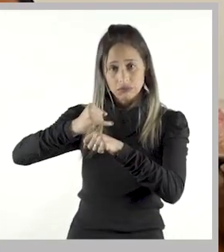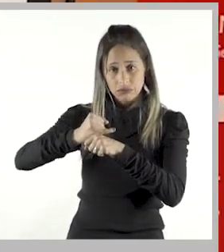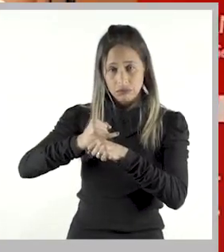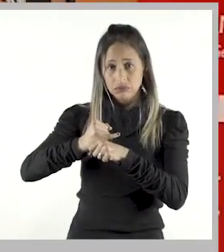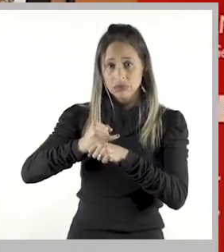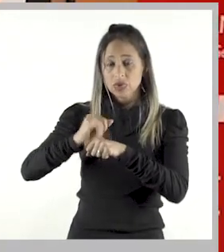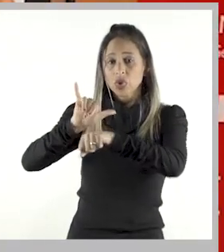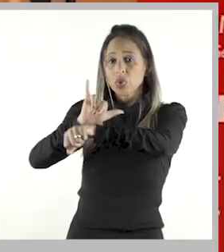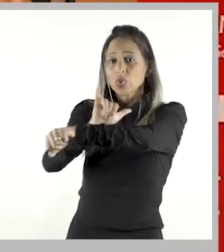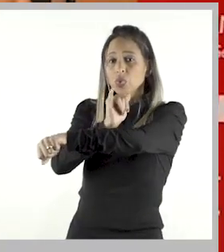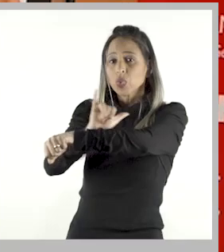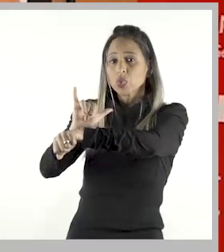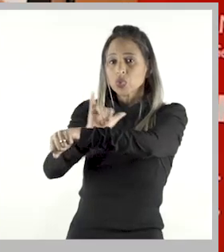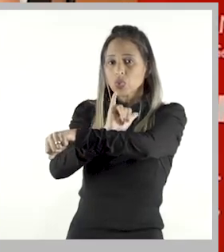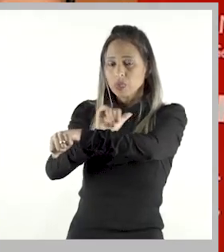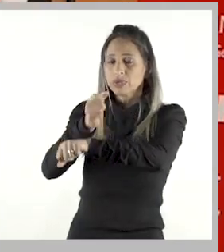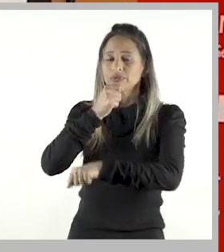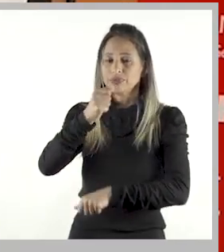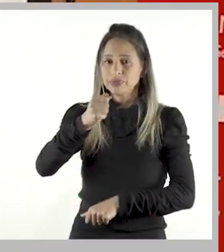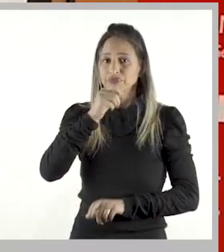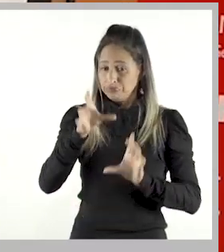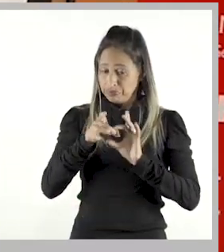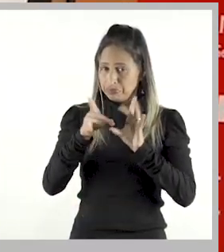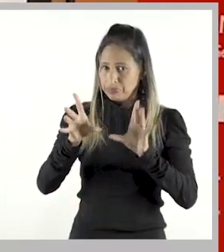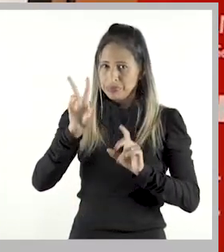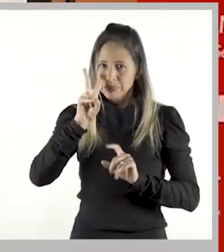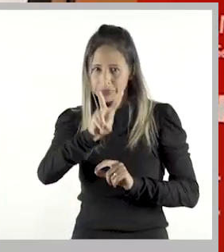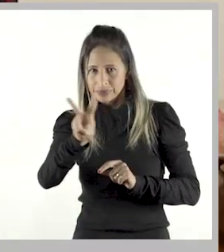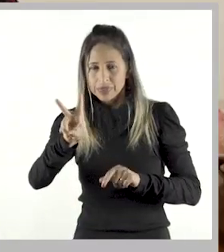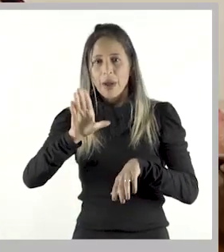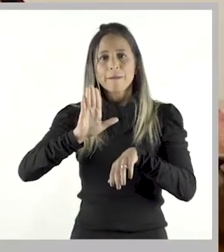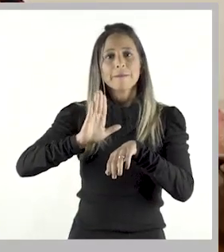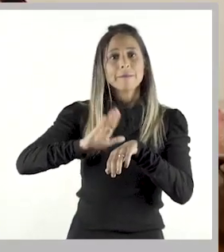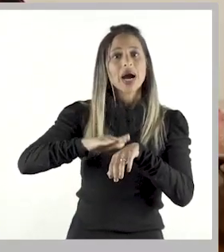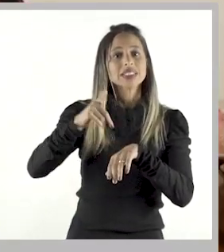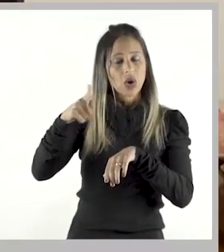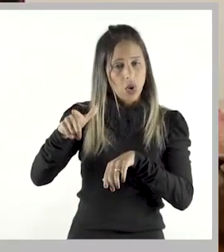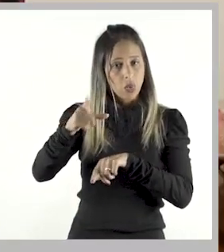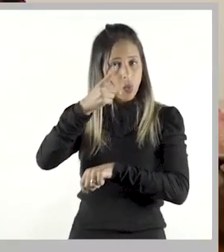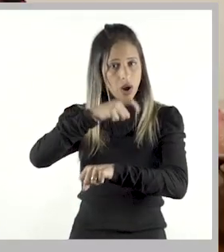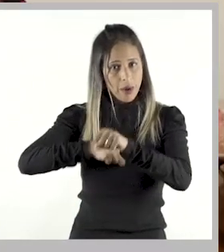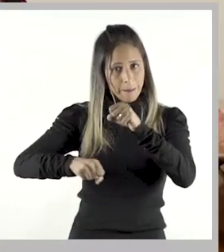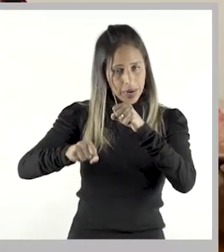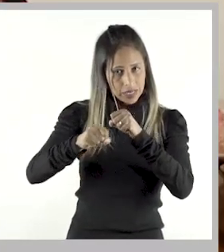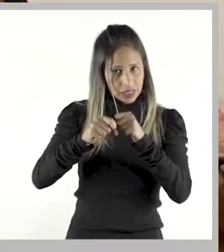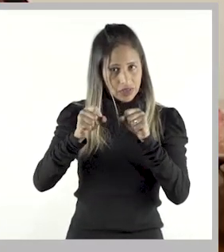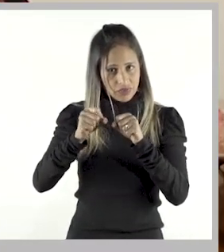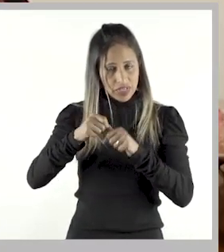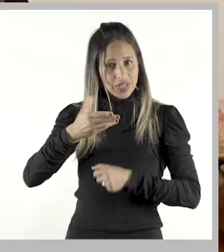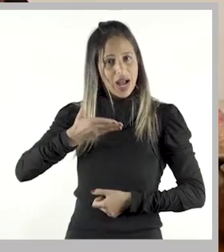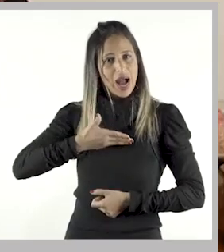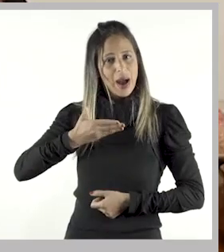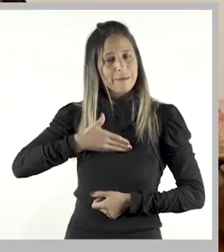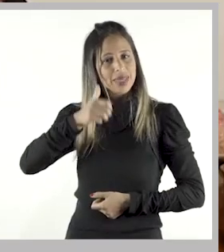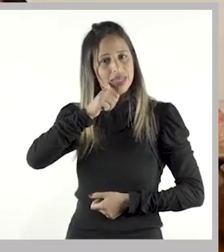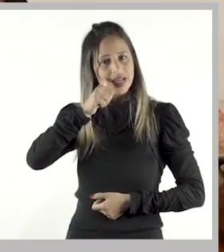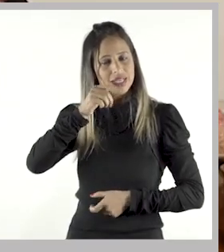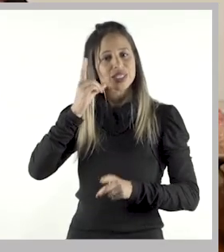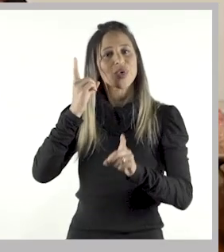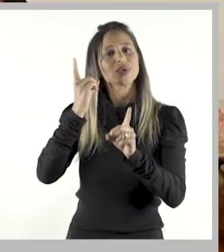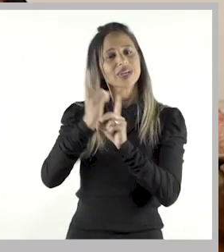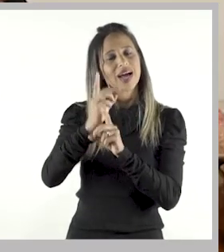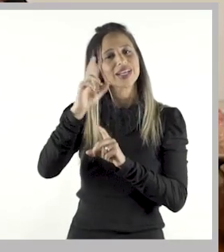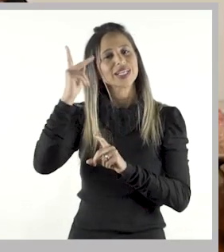entrevistas. E o mais recente, ano passado, eu lancei o Amigas Que Se Encontraram na História. É a história de